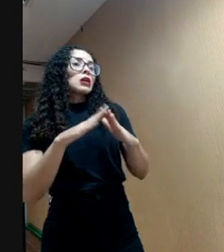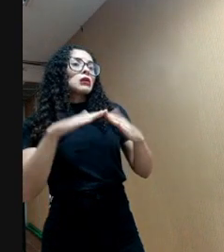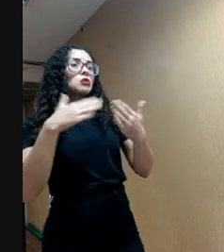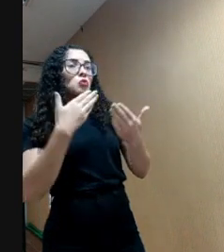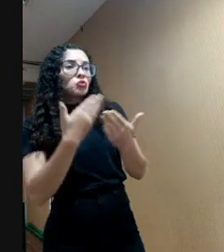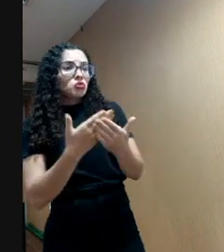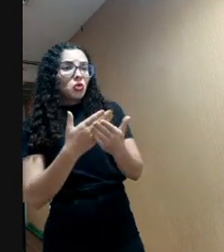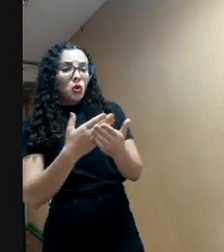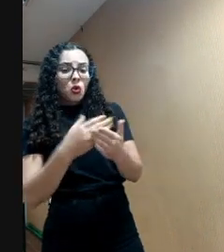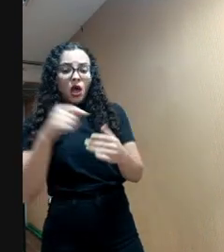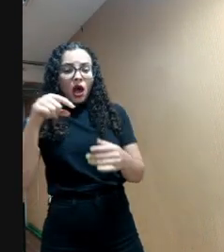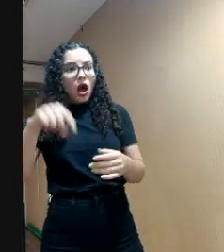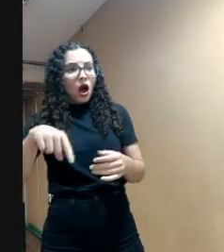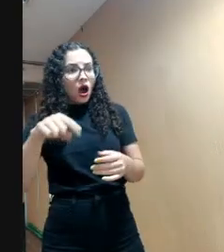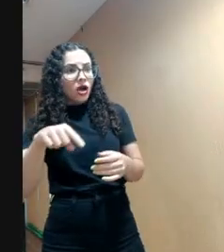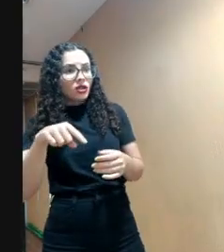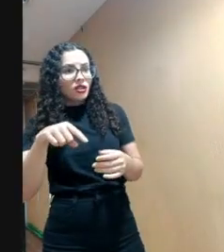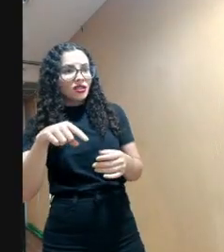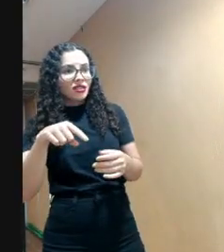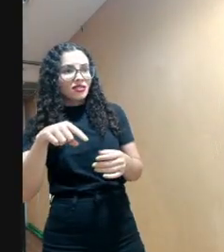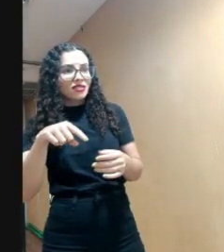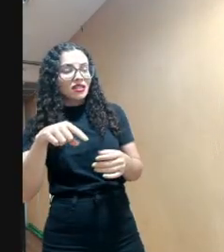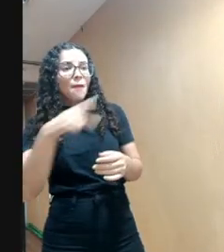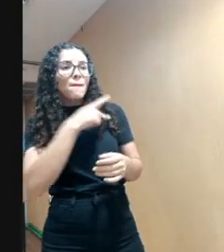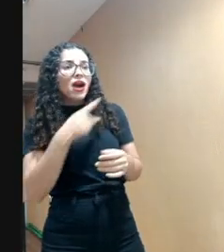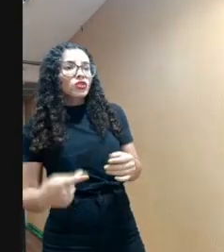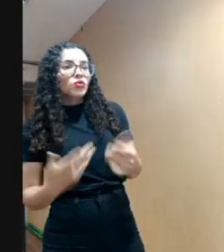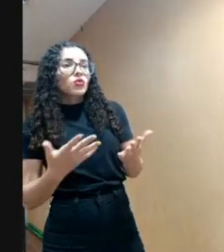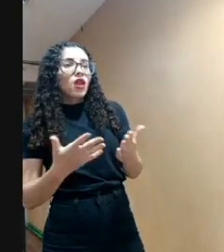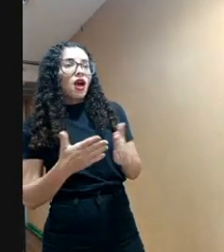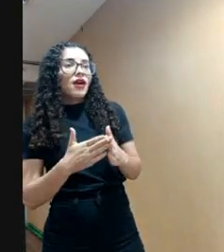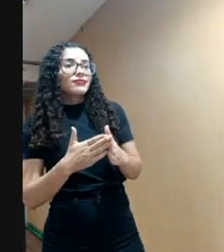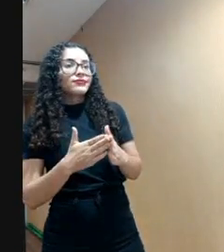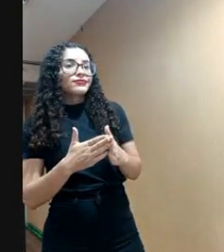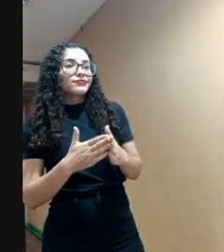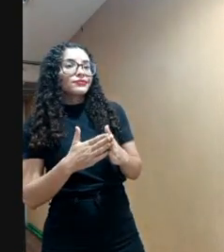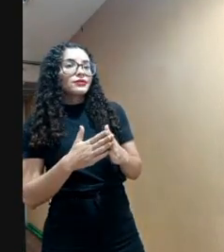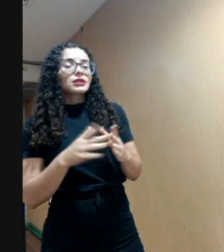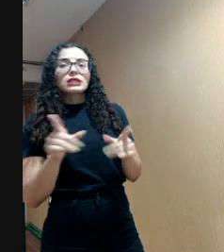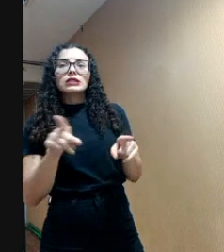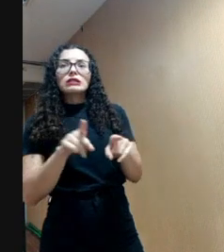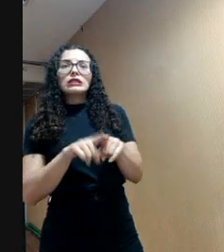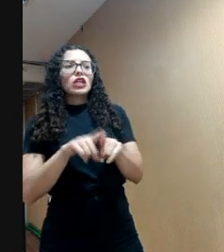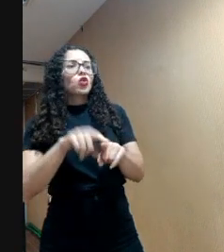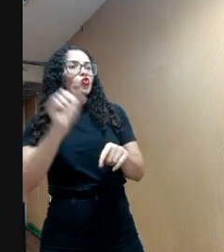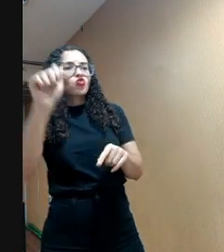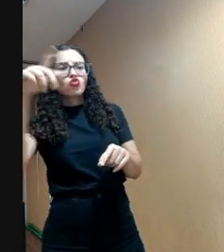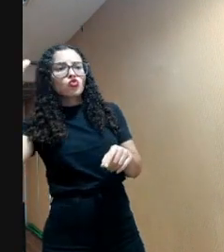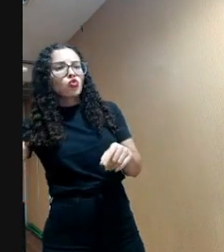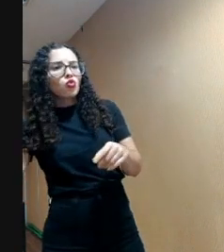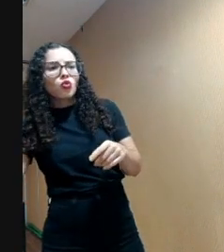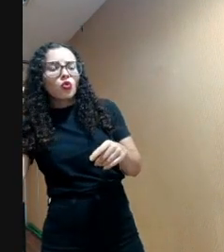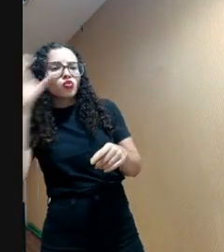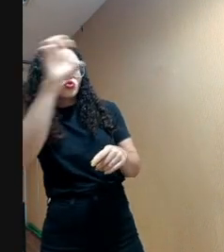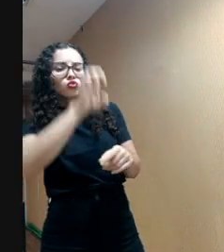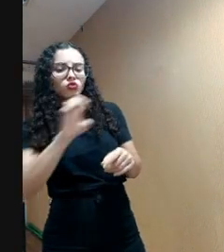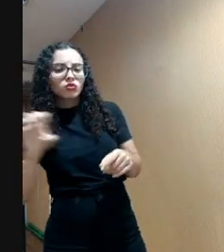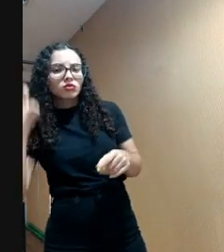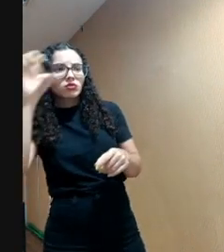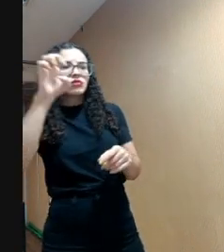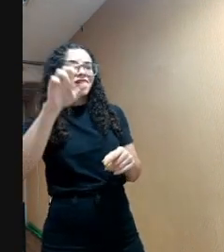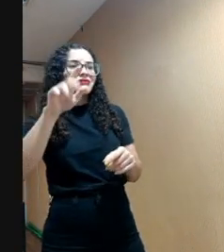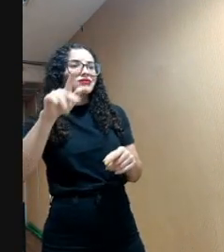estão atuando na Paraíba, estão atuando em Alagoas, né? Então, essa nossa formação